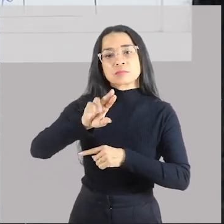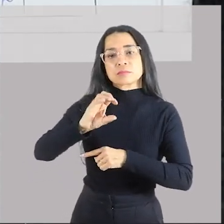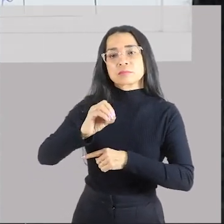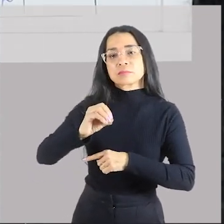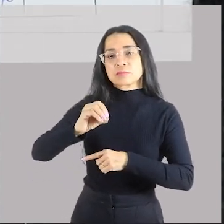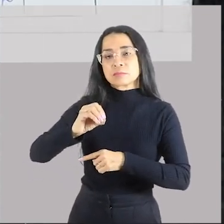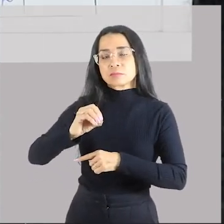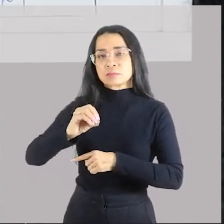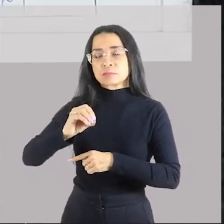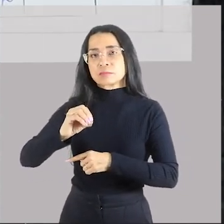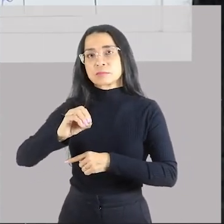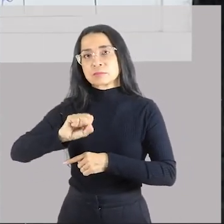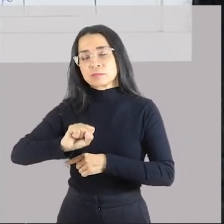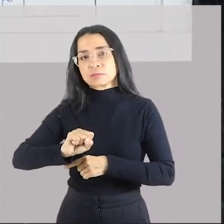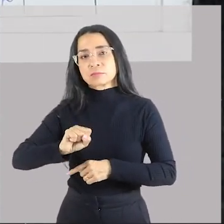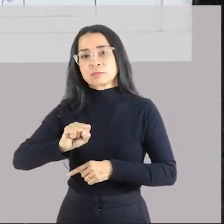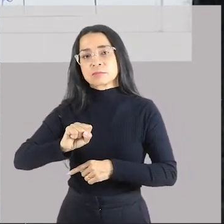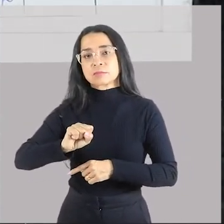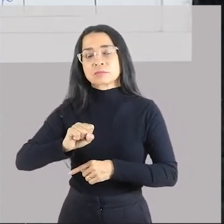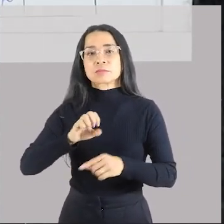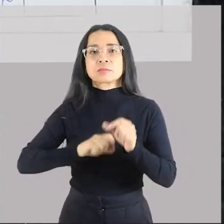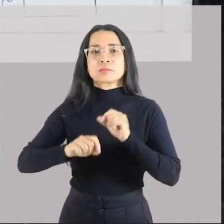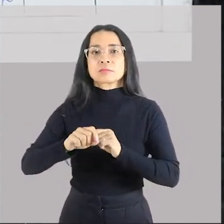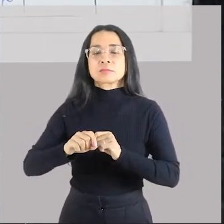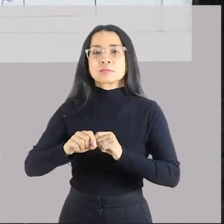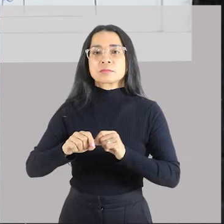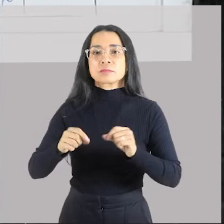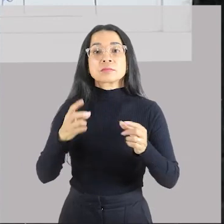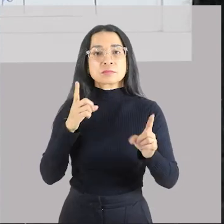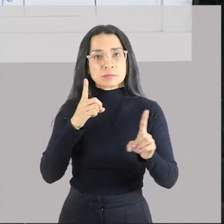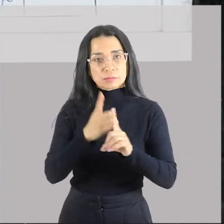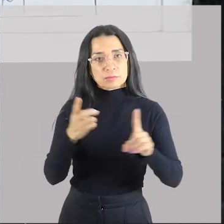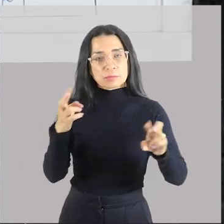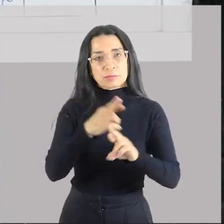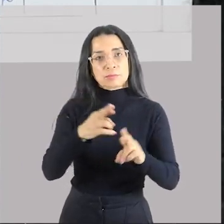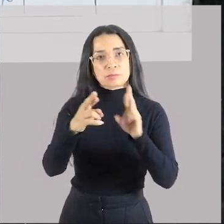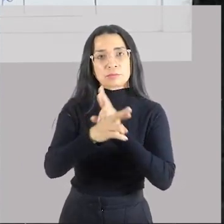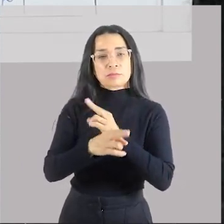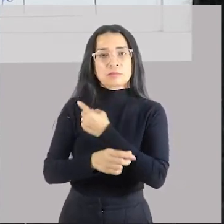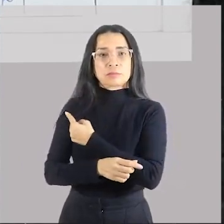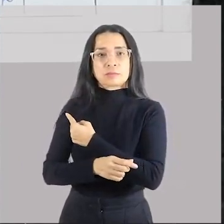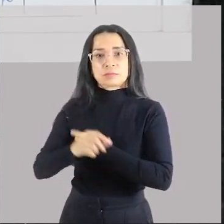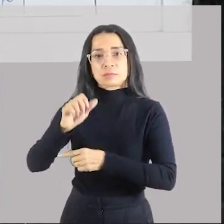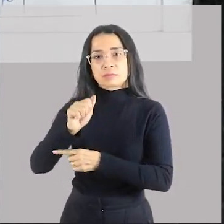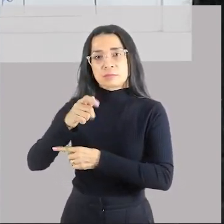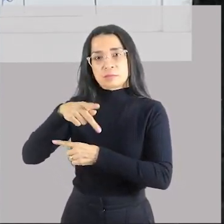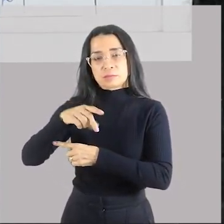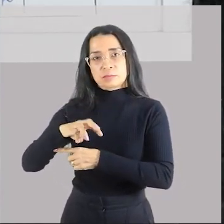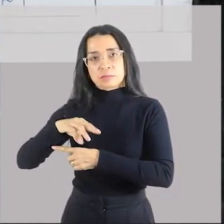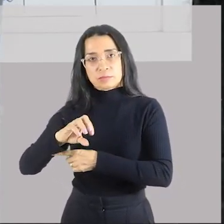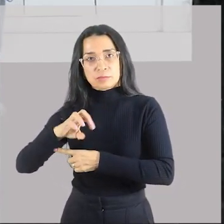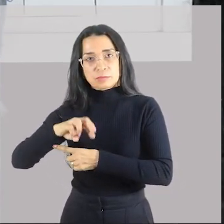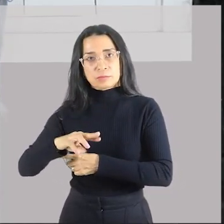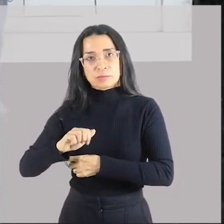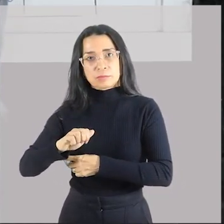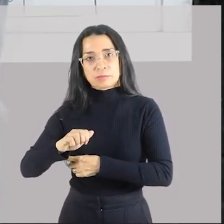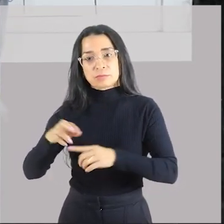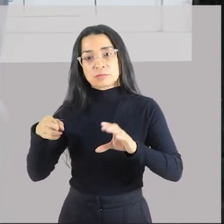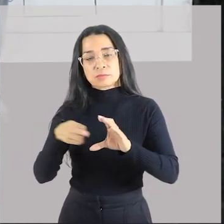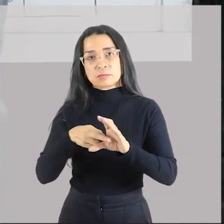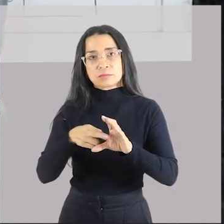cosseno para encontrar a relação entre apótema e raio para o hexágono regular. Ó. Aí eu vou aplicar o cosseno,